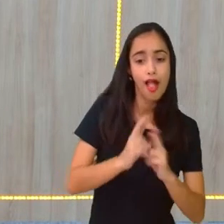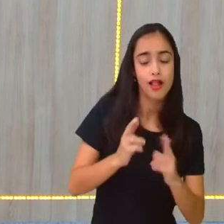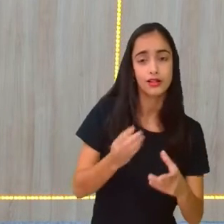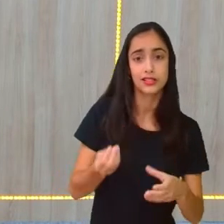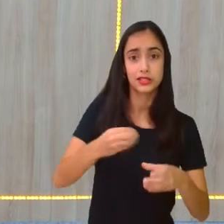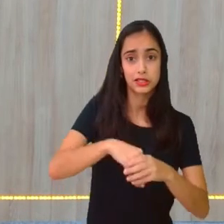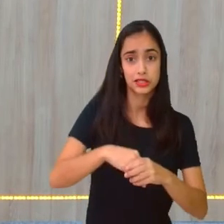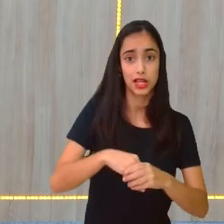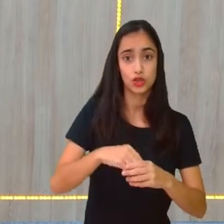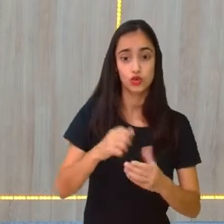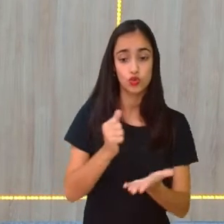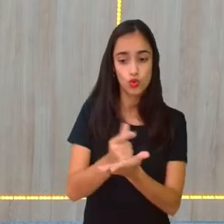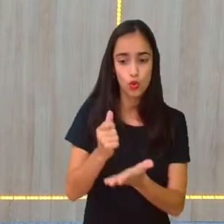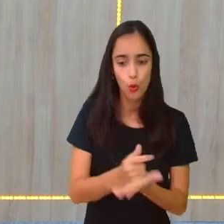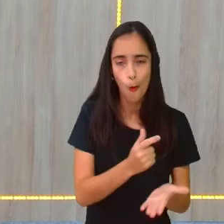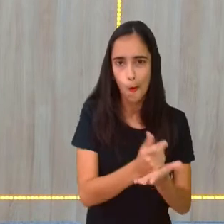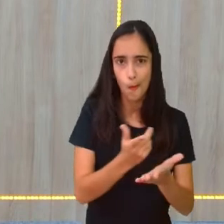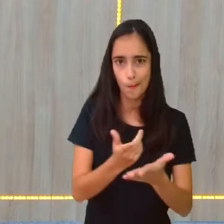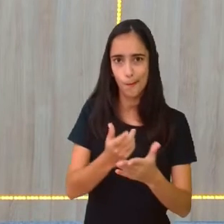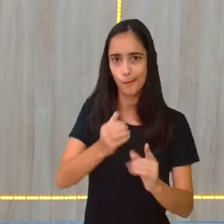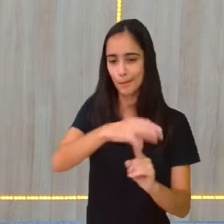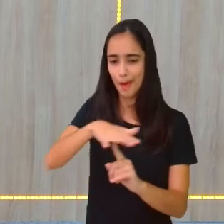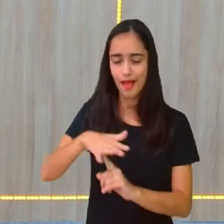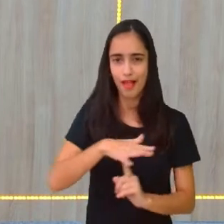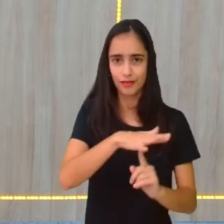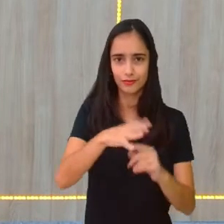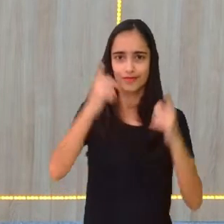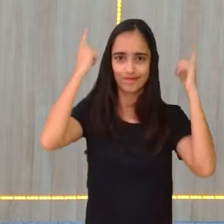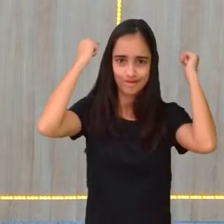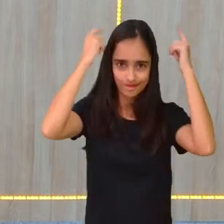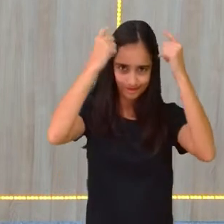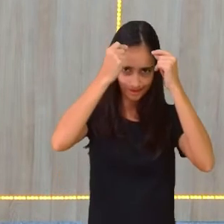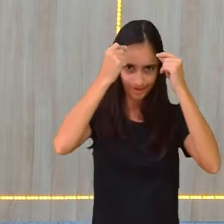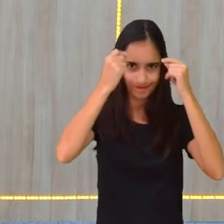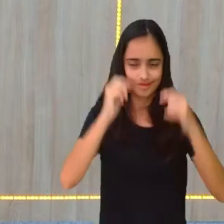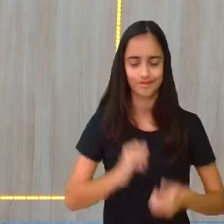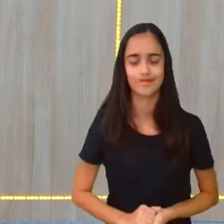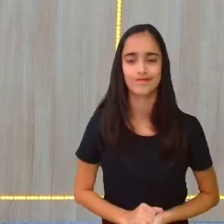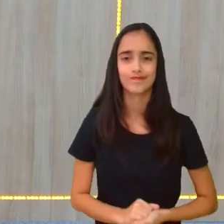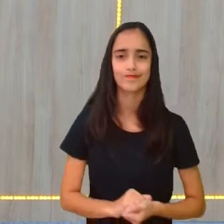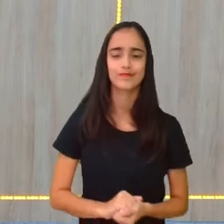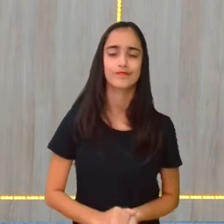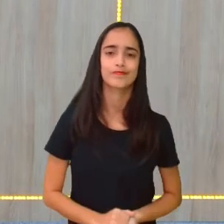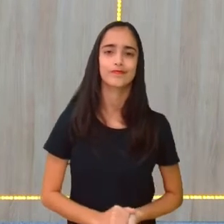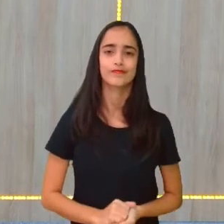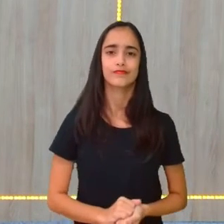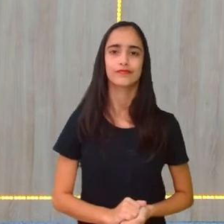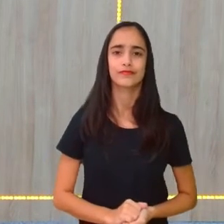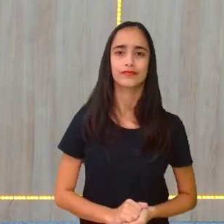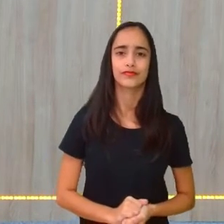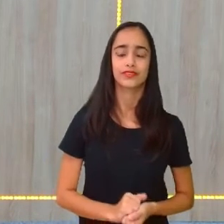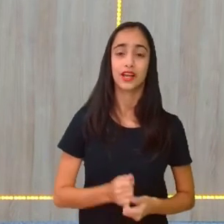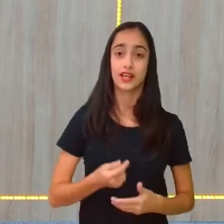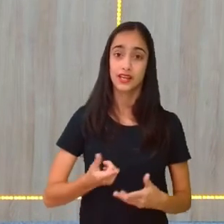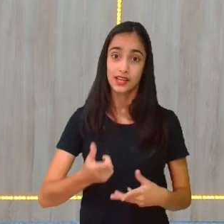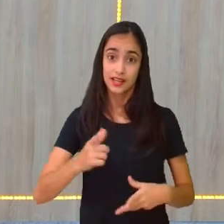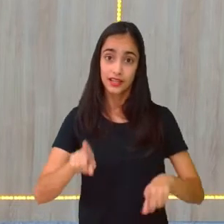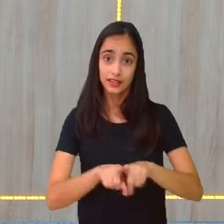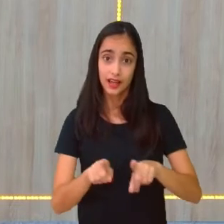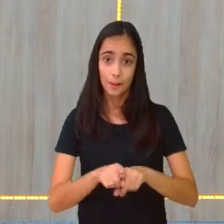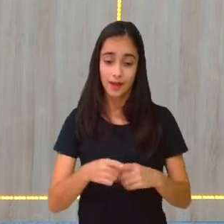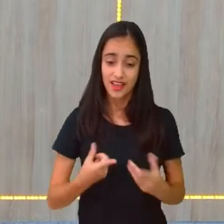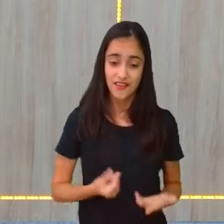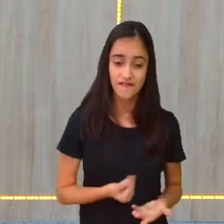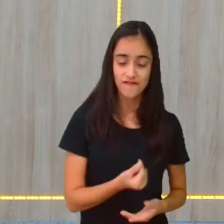sua marinha, como por meio da Liga de Delos, né, que recebia tributos ali do pessoal para investir